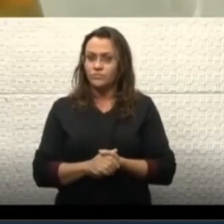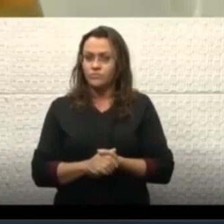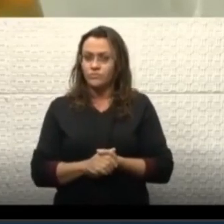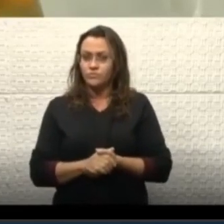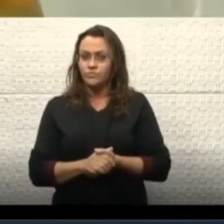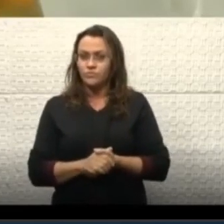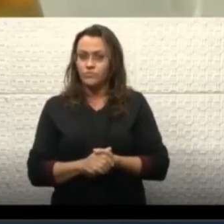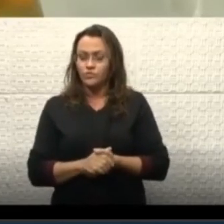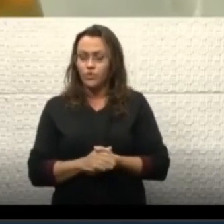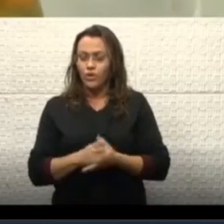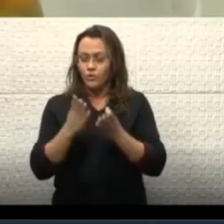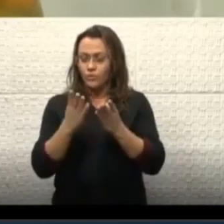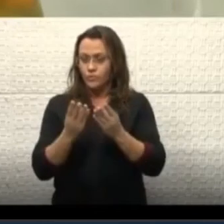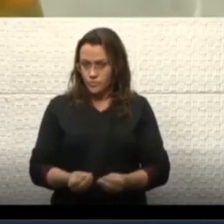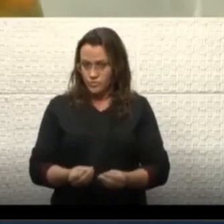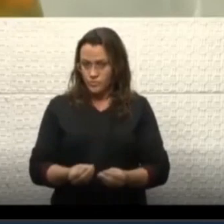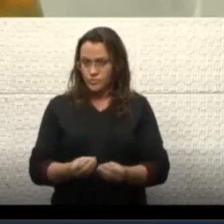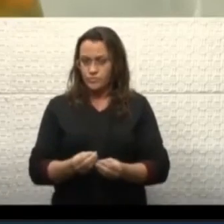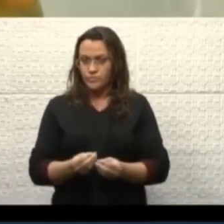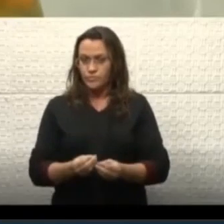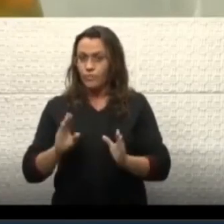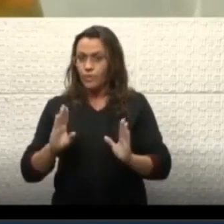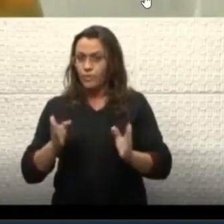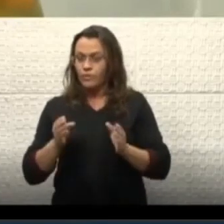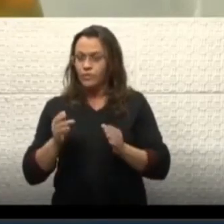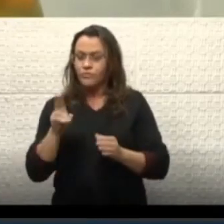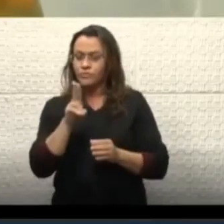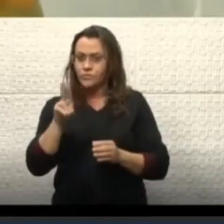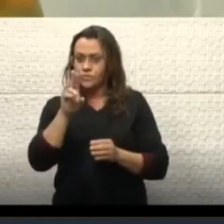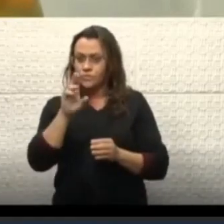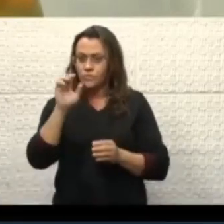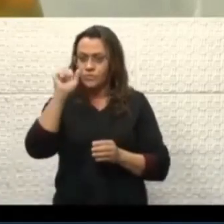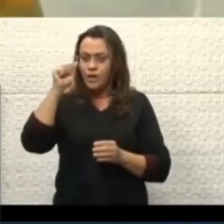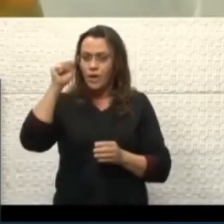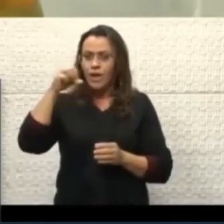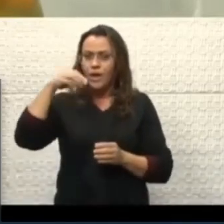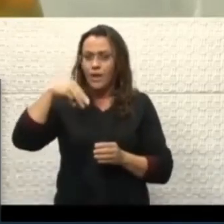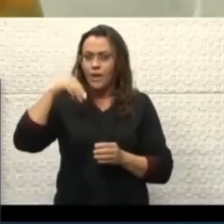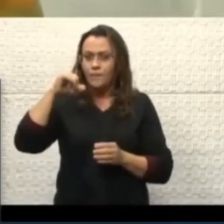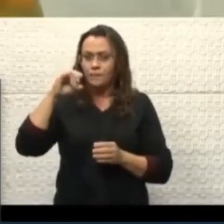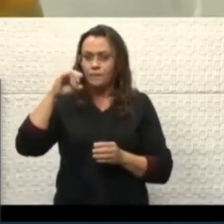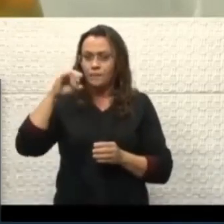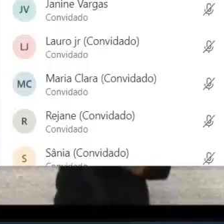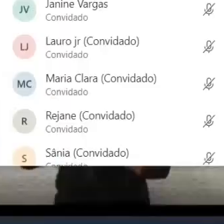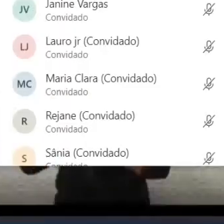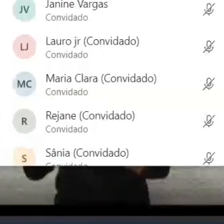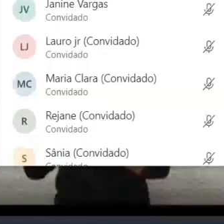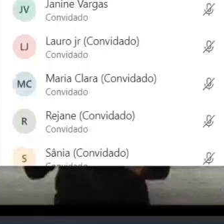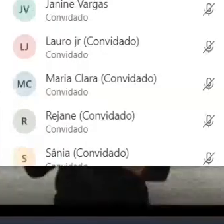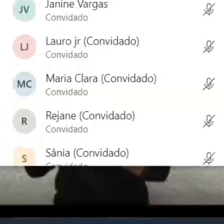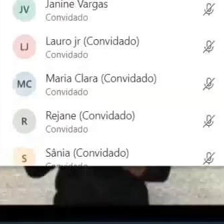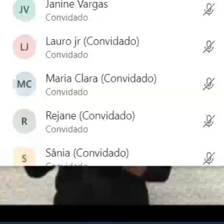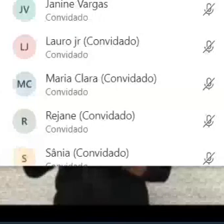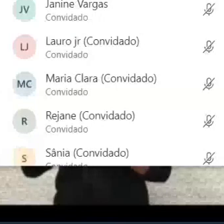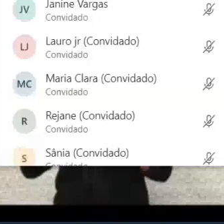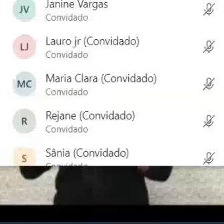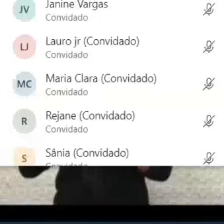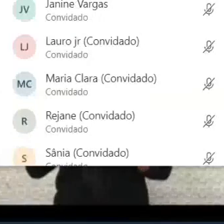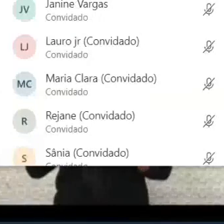somente por enquanto fazer a filtração. No amido de milho, a peneira ideal para fazer a